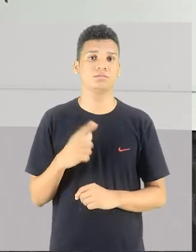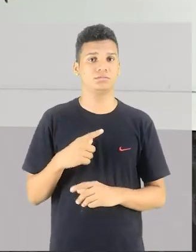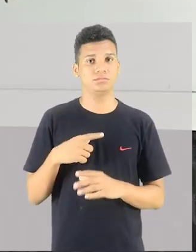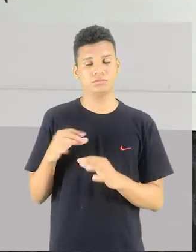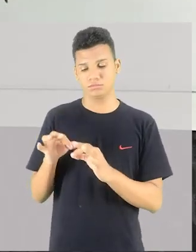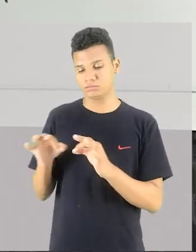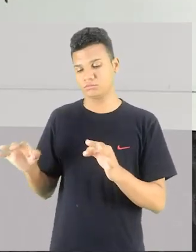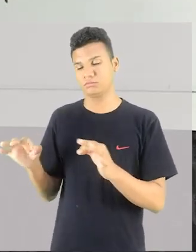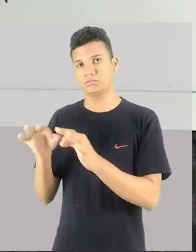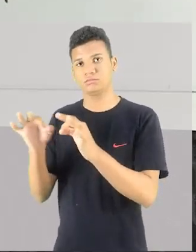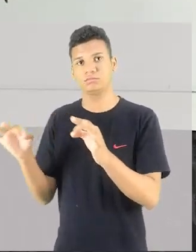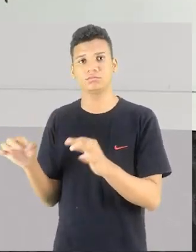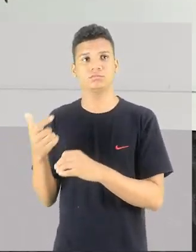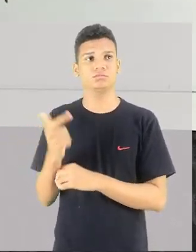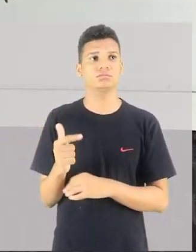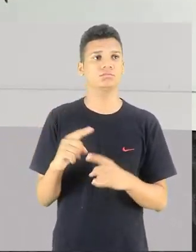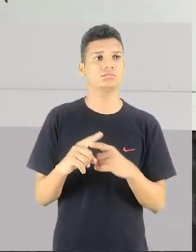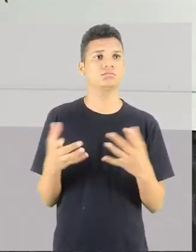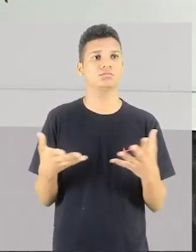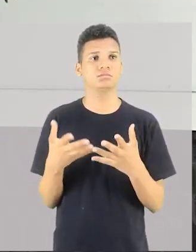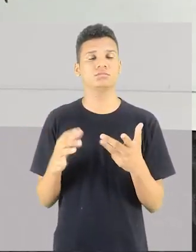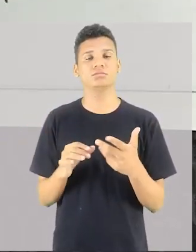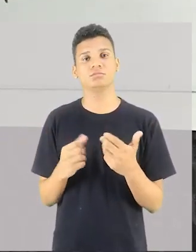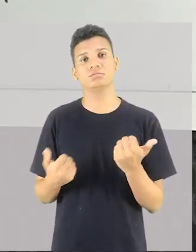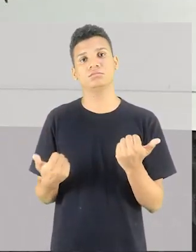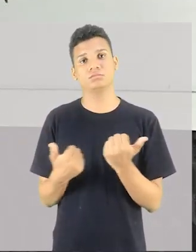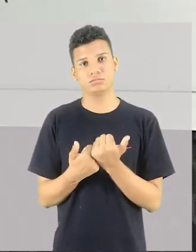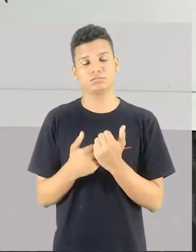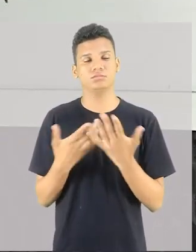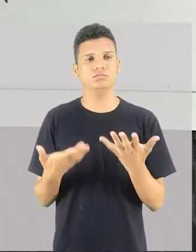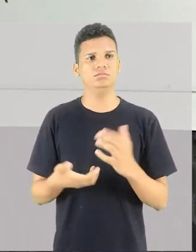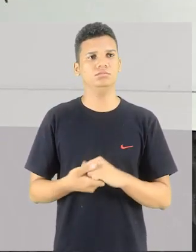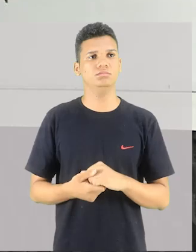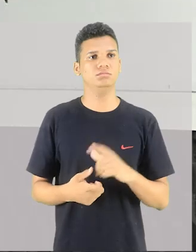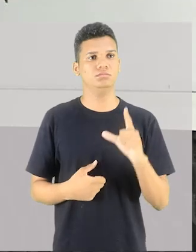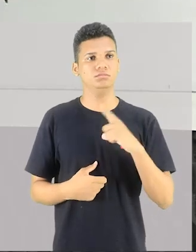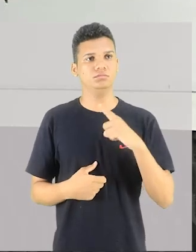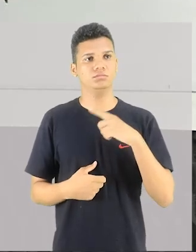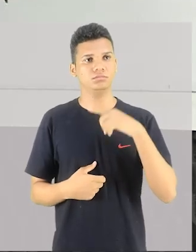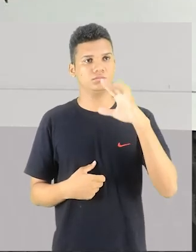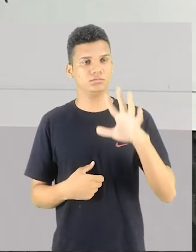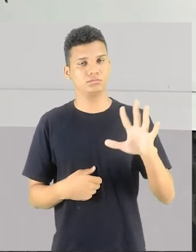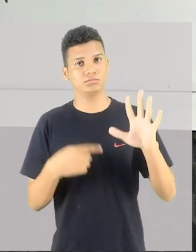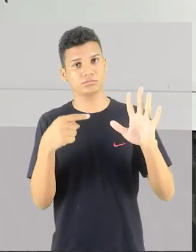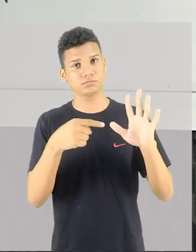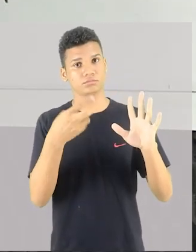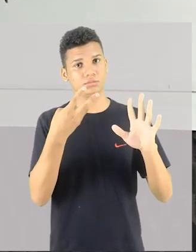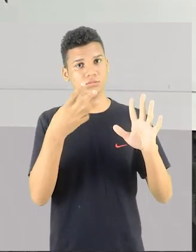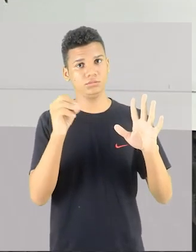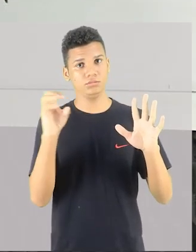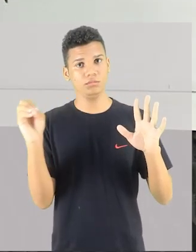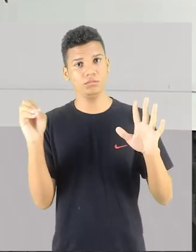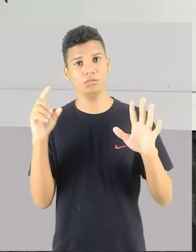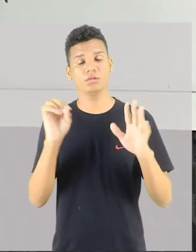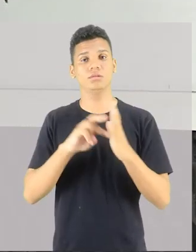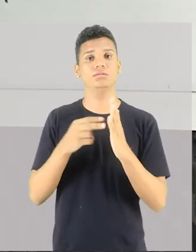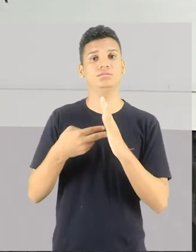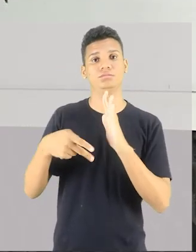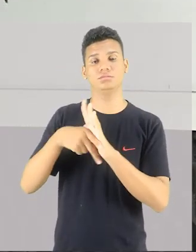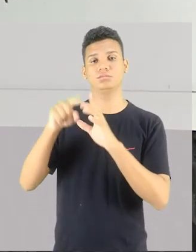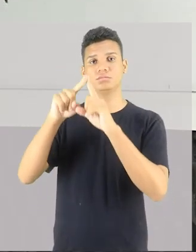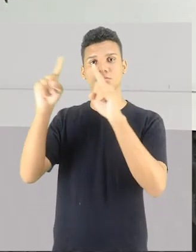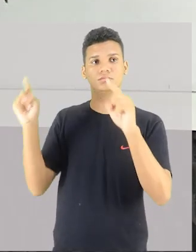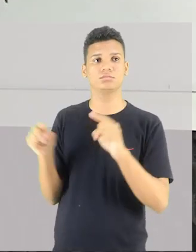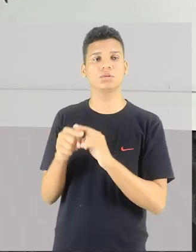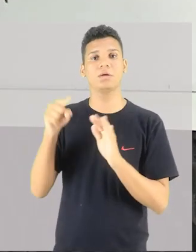do lado que eu não tinha agora vamos substituir aqui ó a área vai ser igual a 300 que era do Círculo